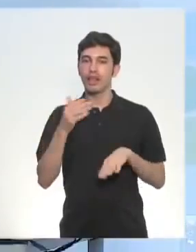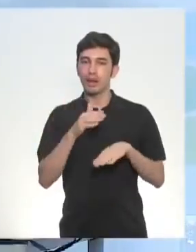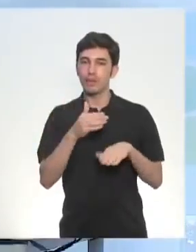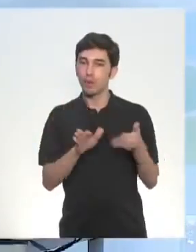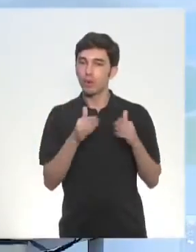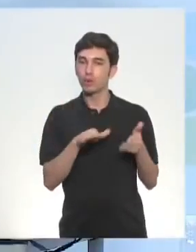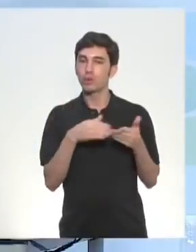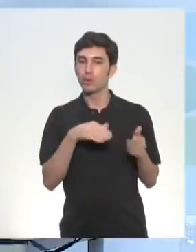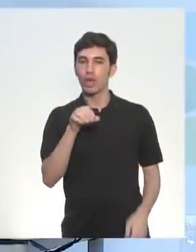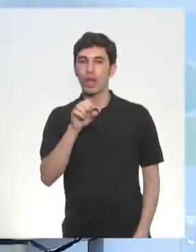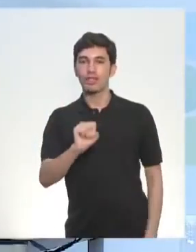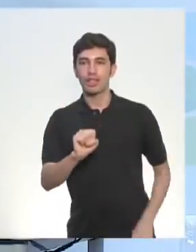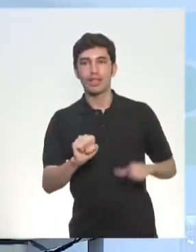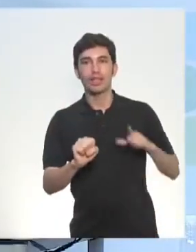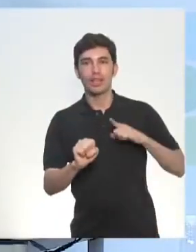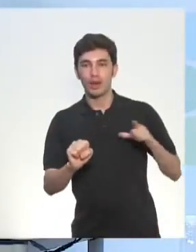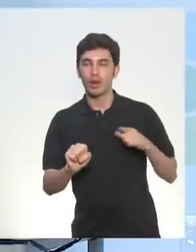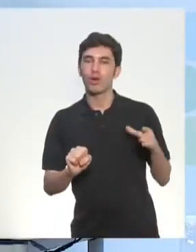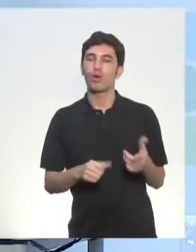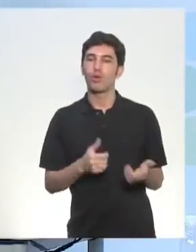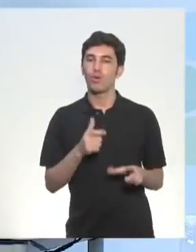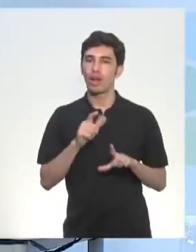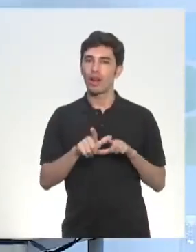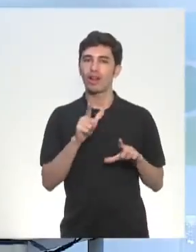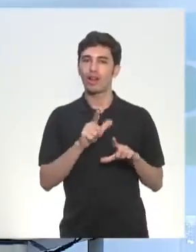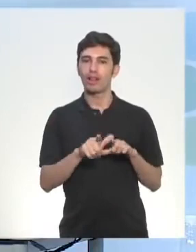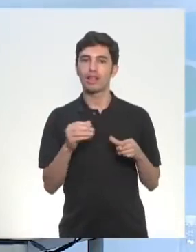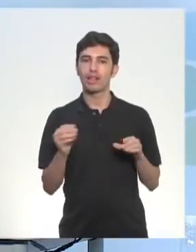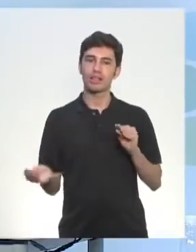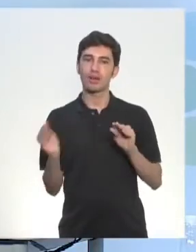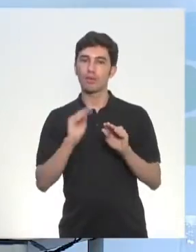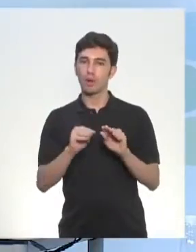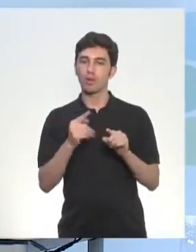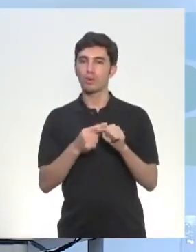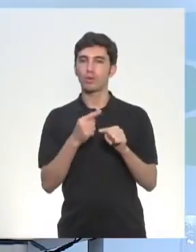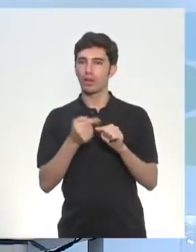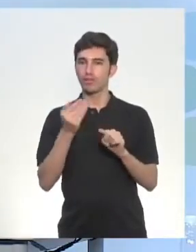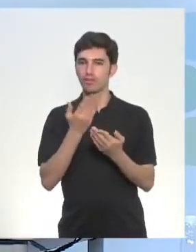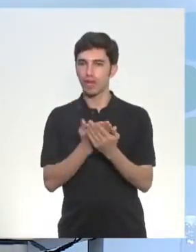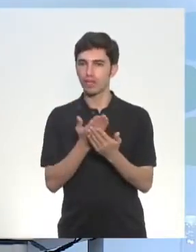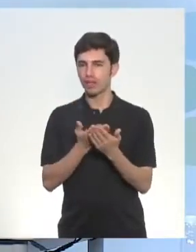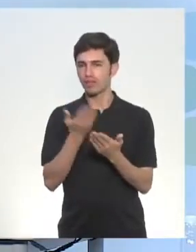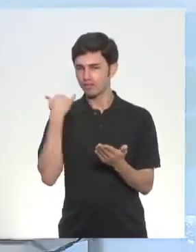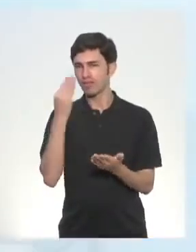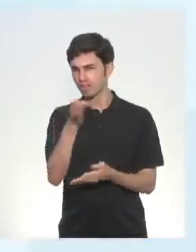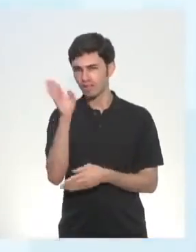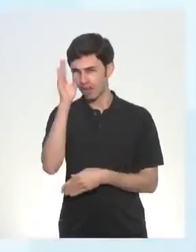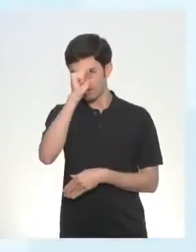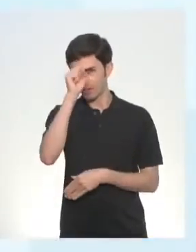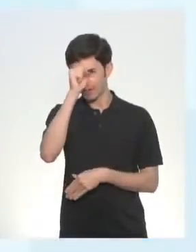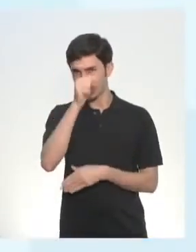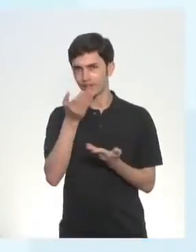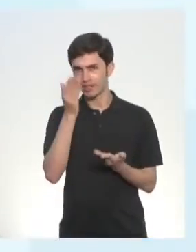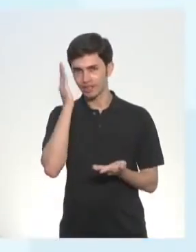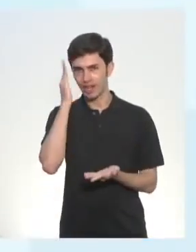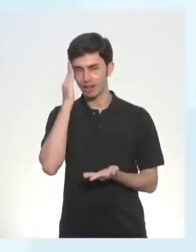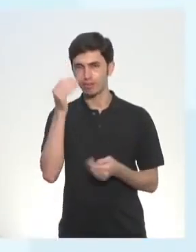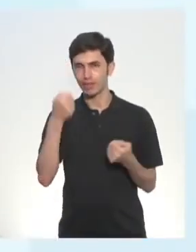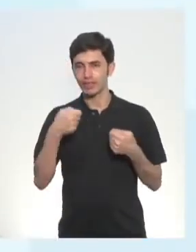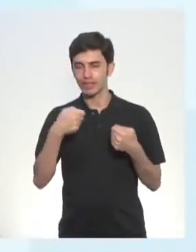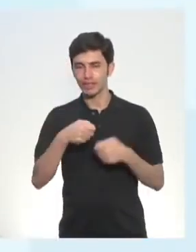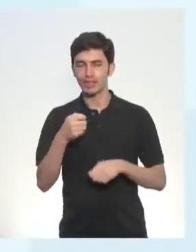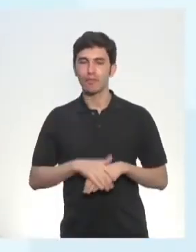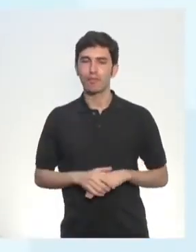já viram isso aqui em anos anteriores, certo? Bom, aí no caderninho de vocês tem essas questões aqui, que na verdade são questões que você vai ter